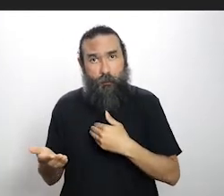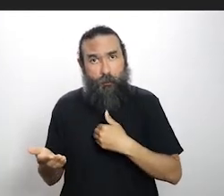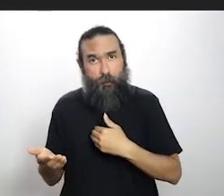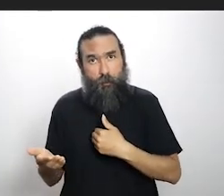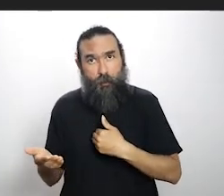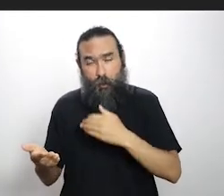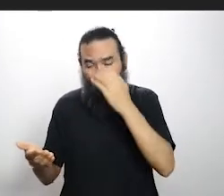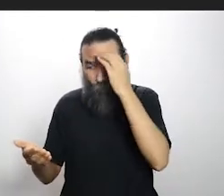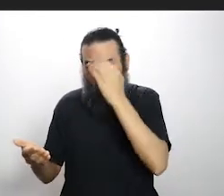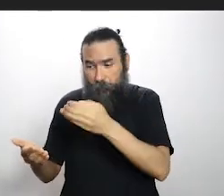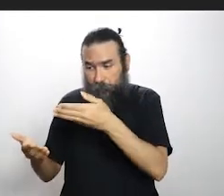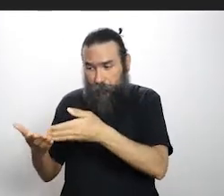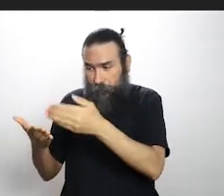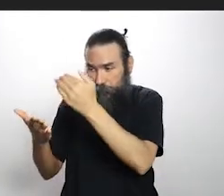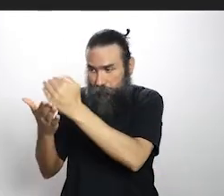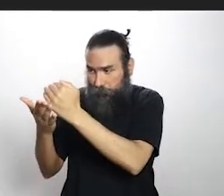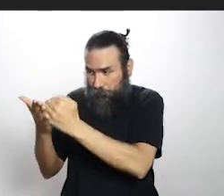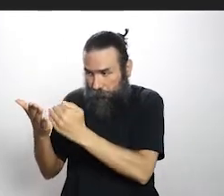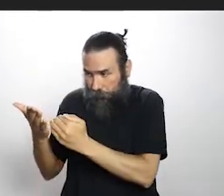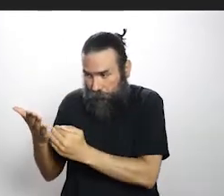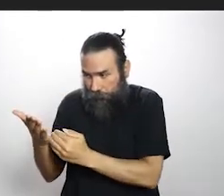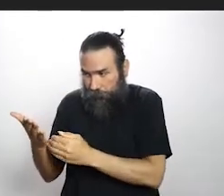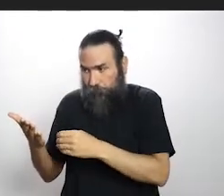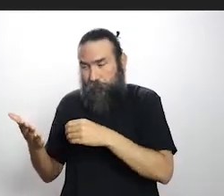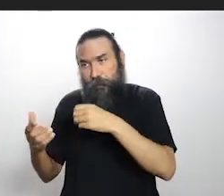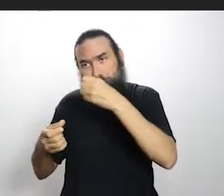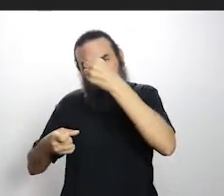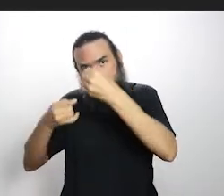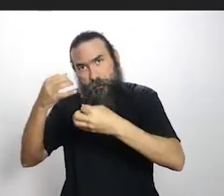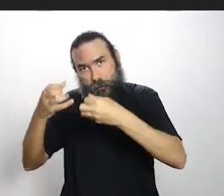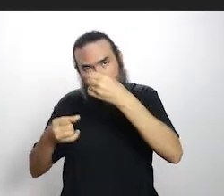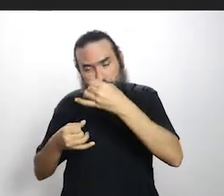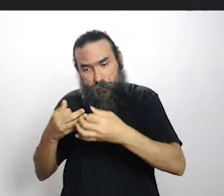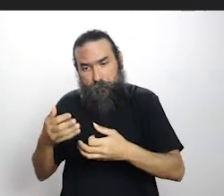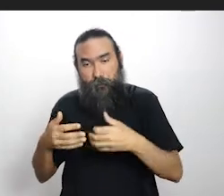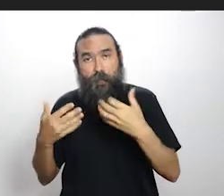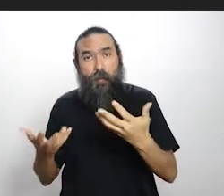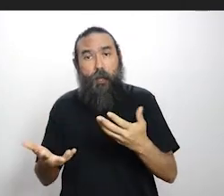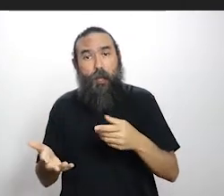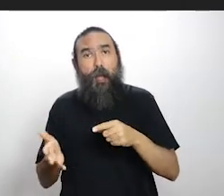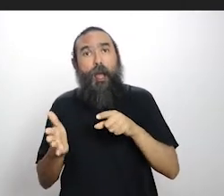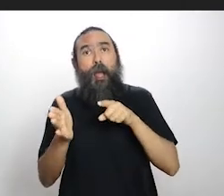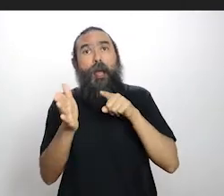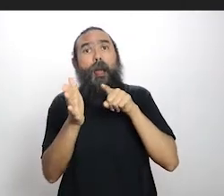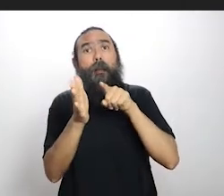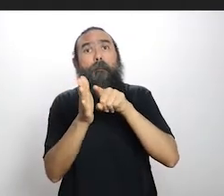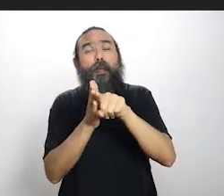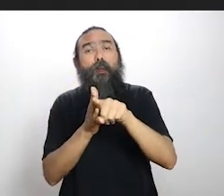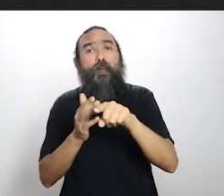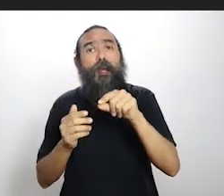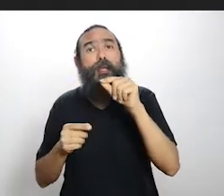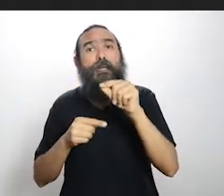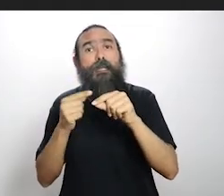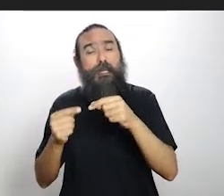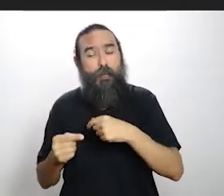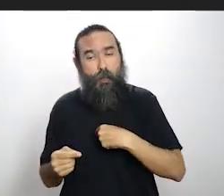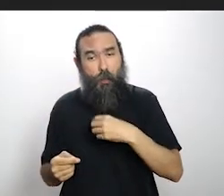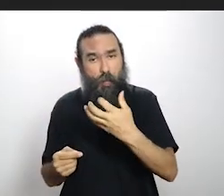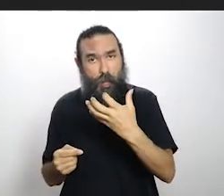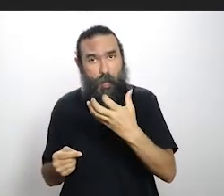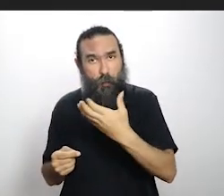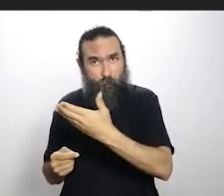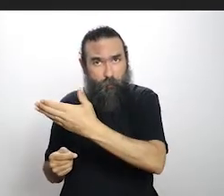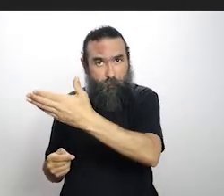aqui que eu já tenho, assim a gente também tem uma diversidade de falas. Mas a pergunta orientadora que eu